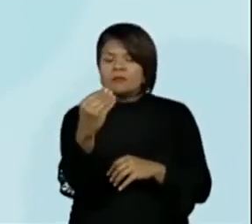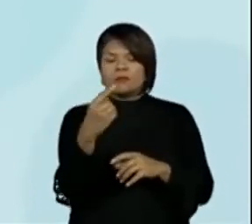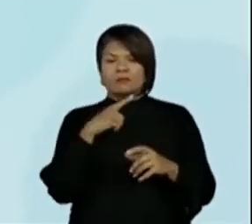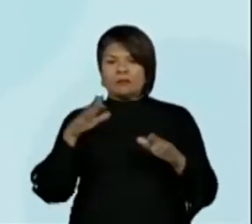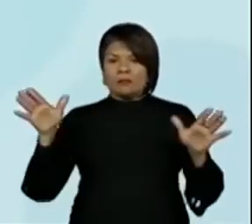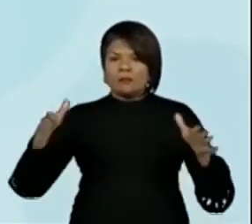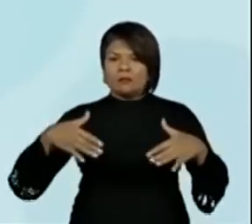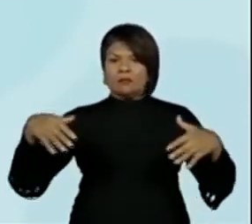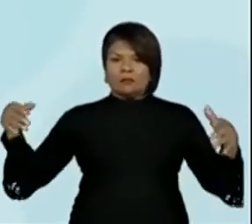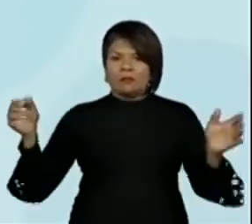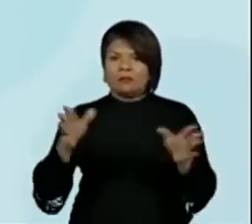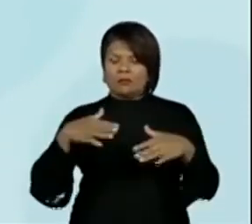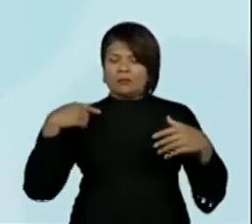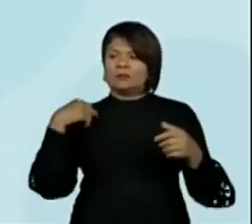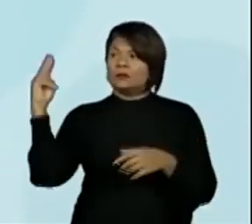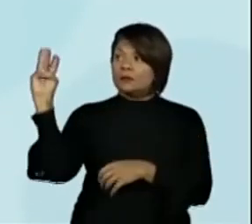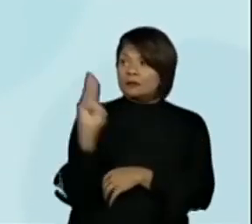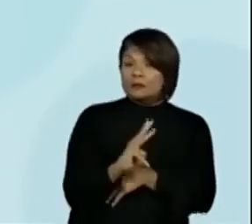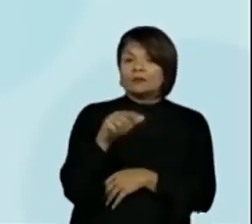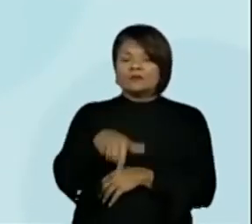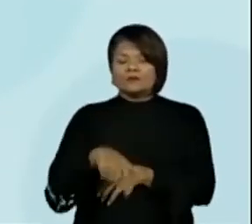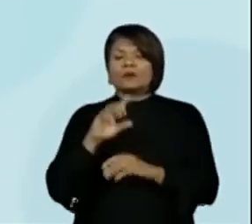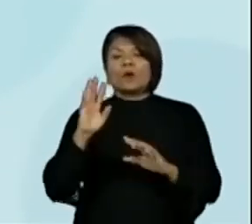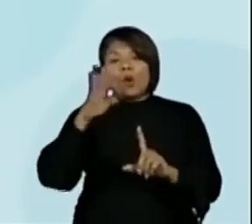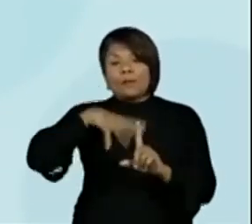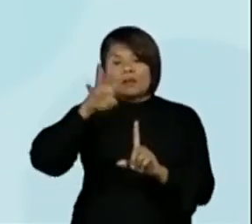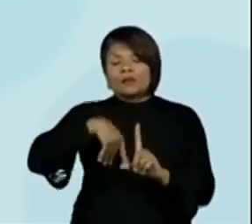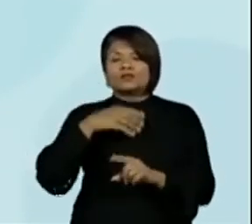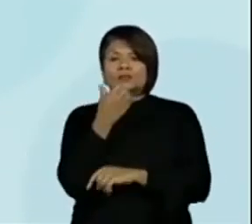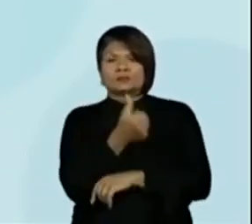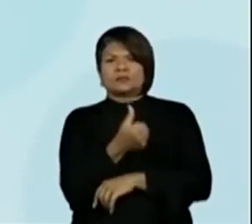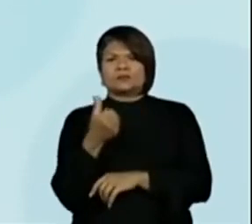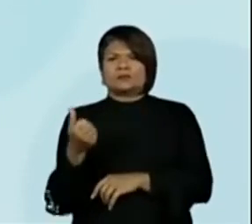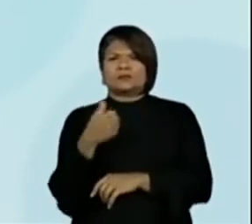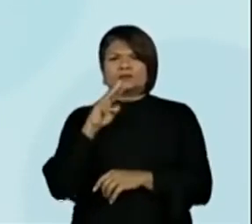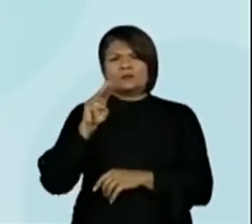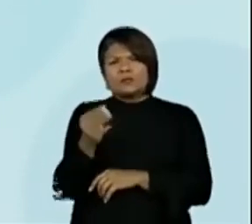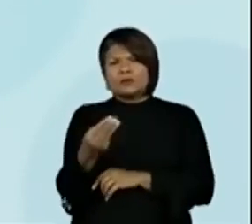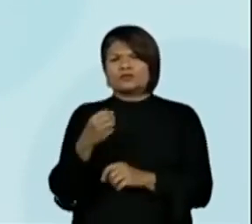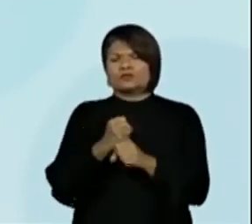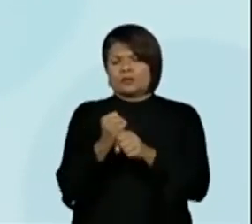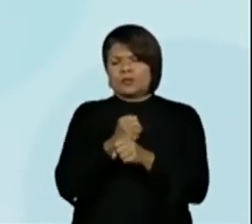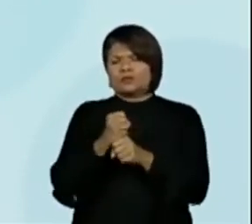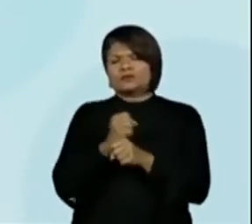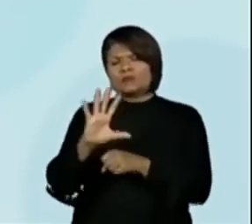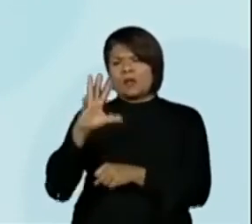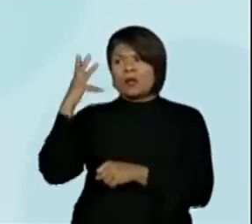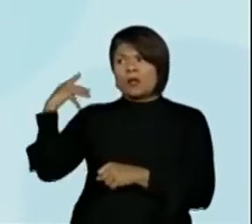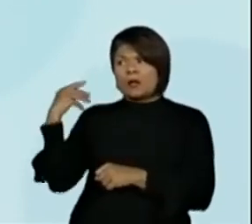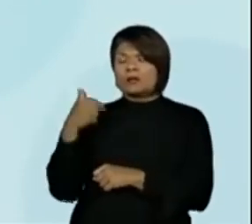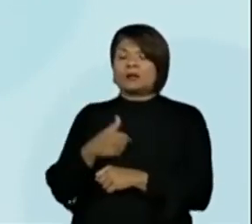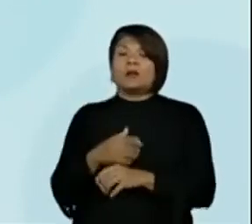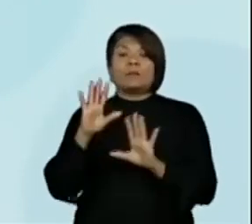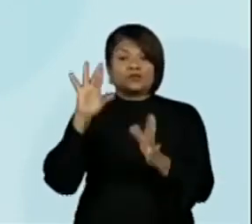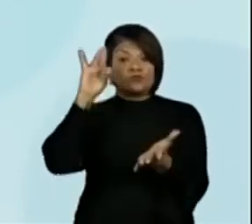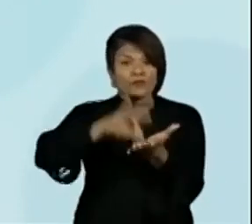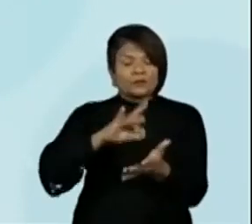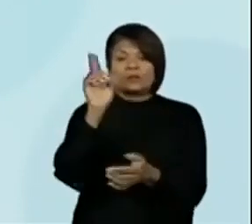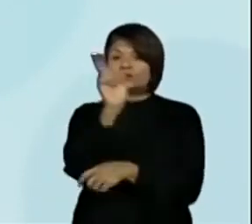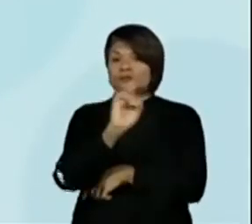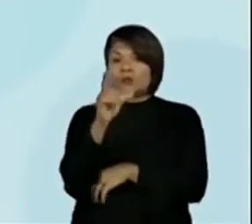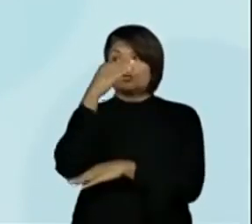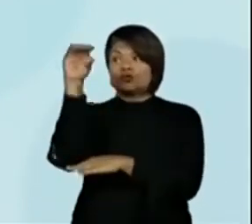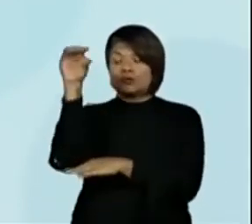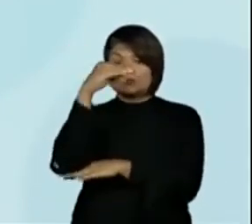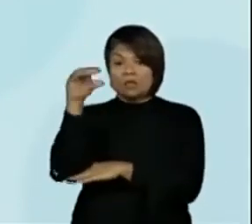compor a entrada do shopping em homenagem aos 66 milhões de anos da era dos dinossauros. No entanto, eles não são de verdade. São